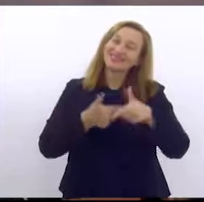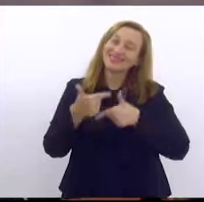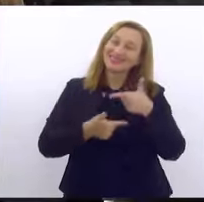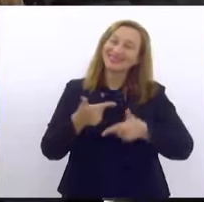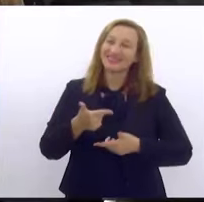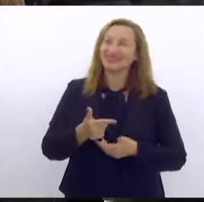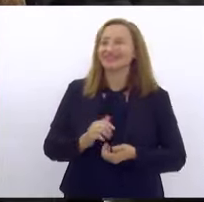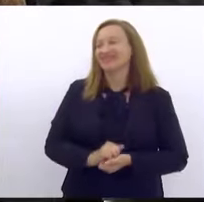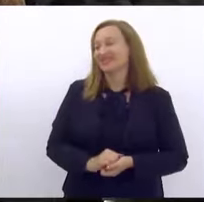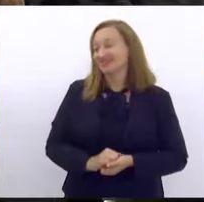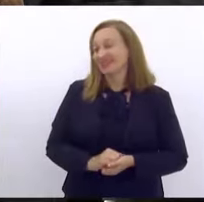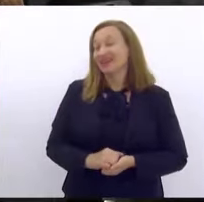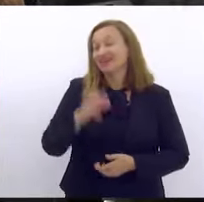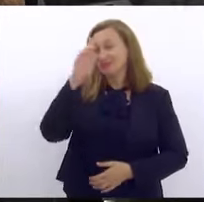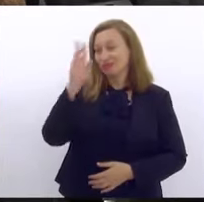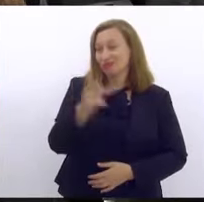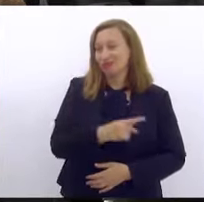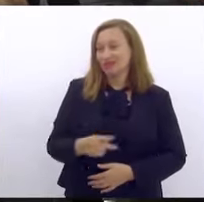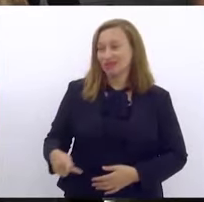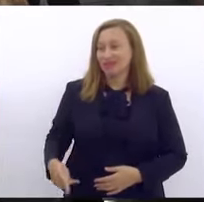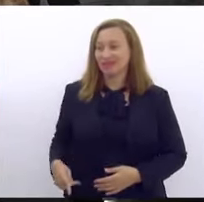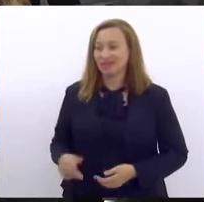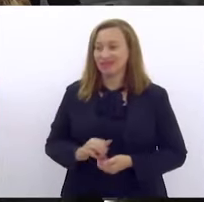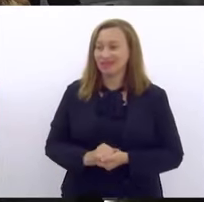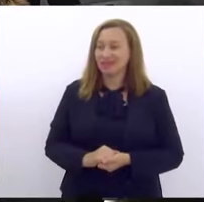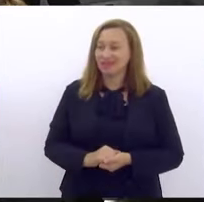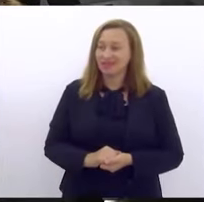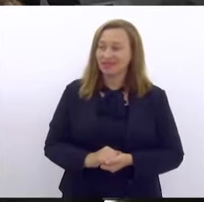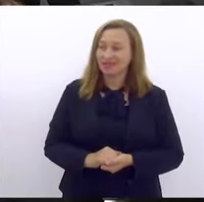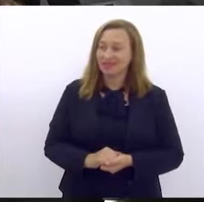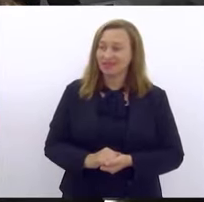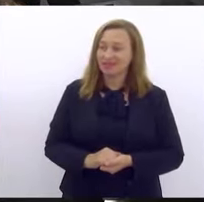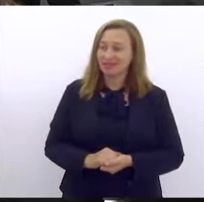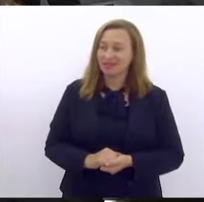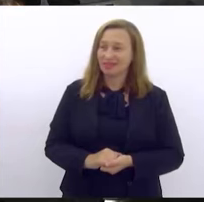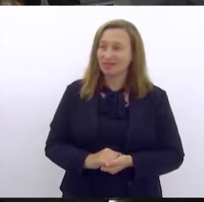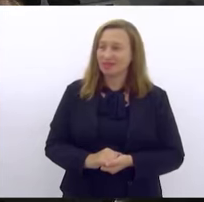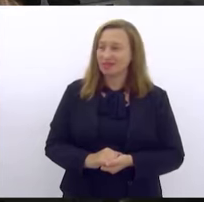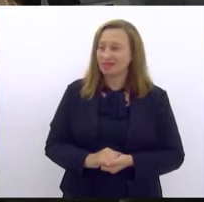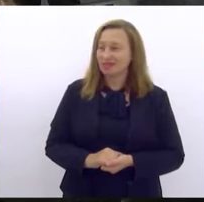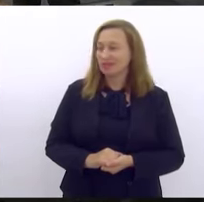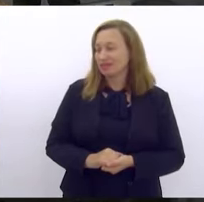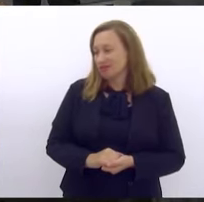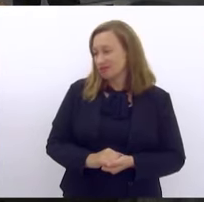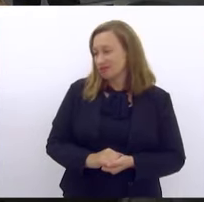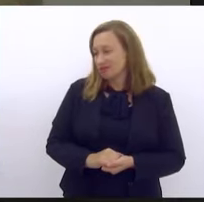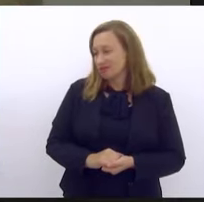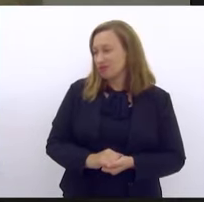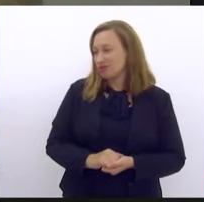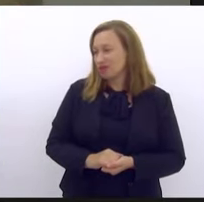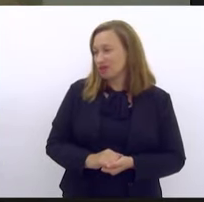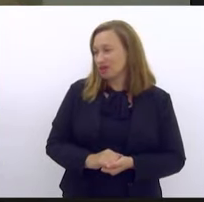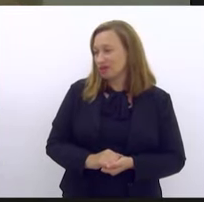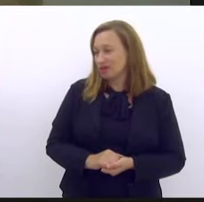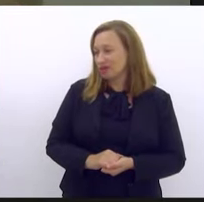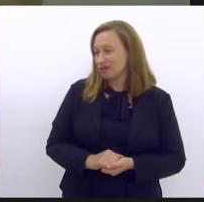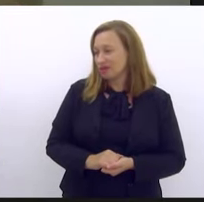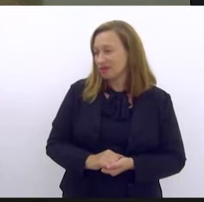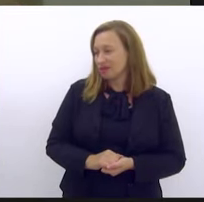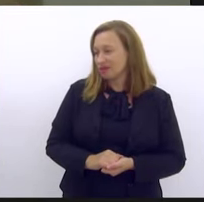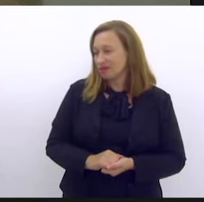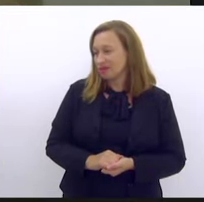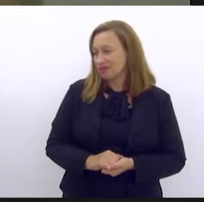Senhor presidente... Oi. Senhor presidente. Deputado Chico. Posso usar a